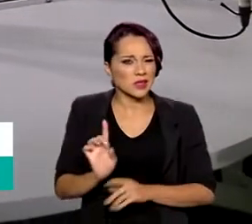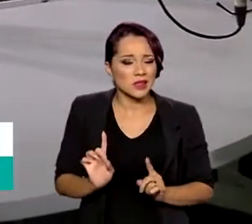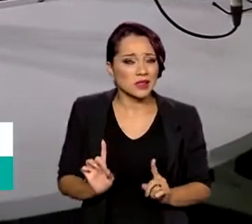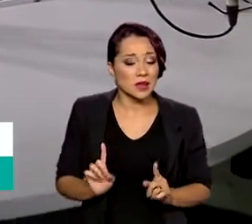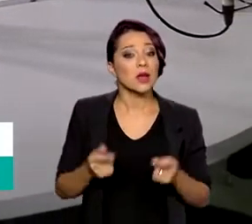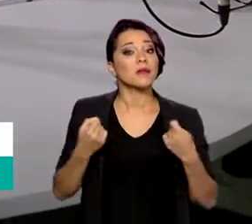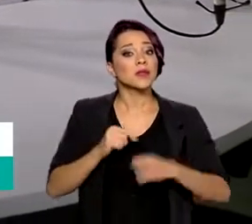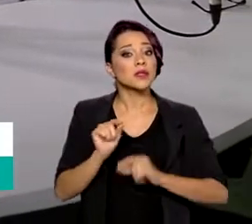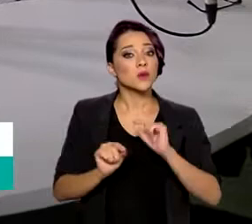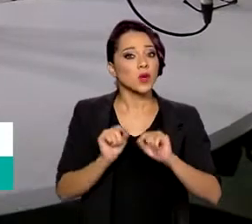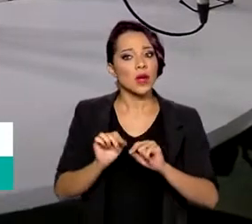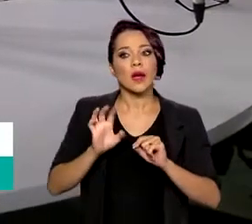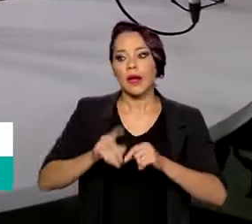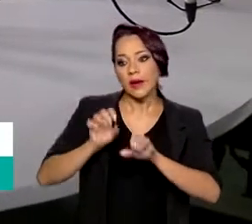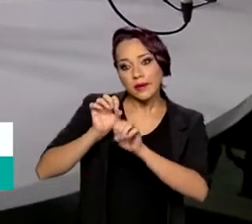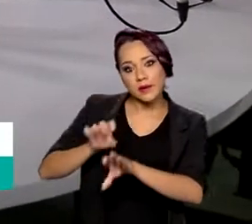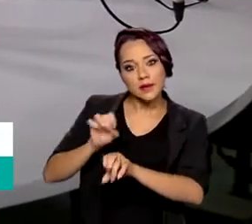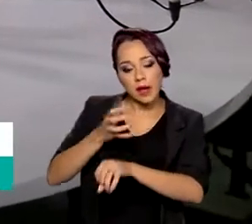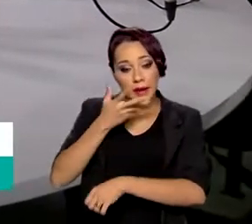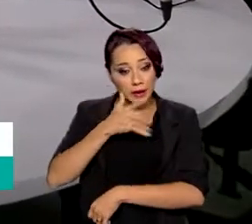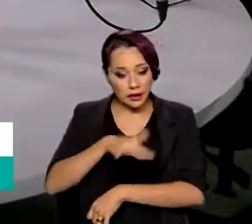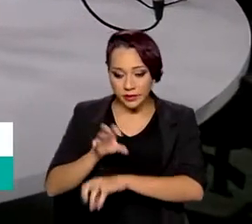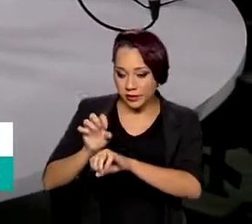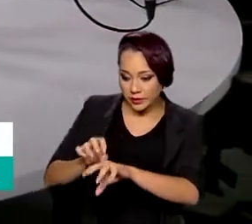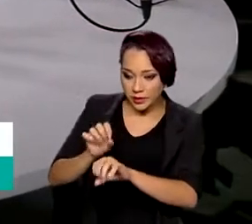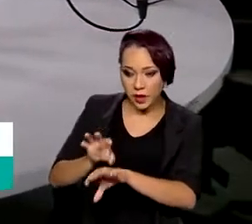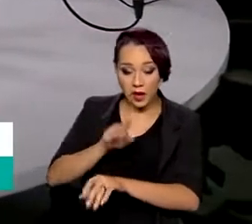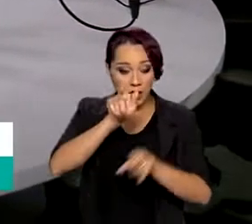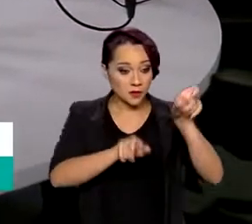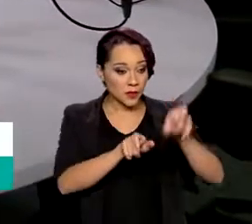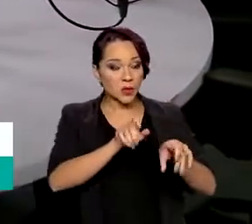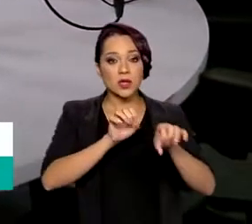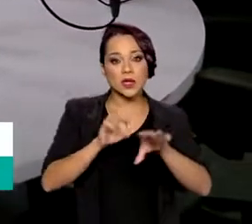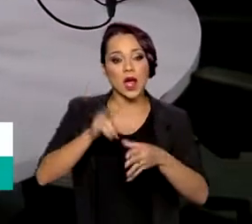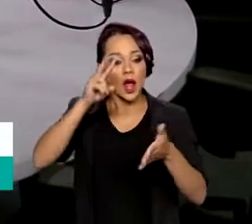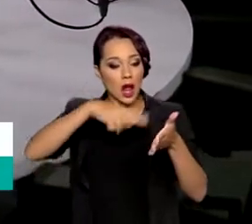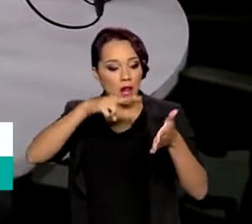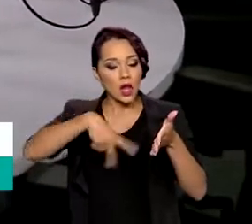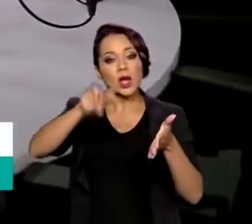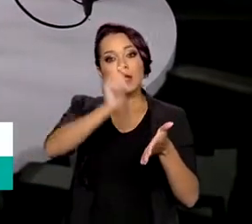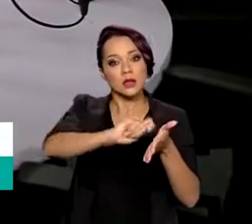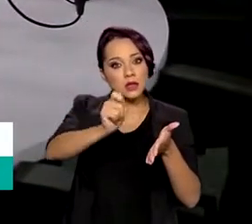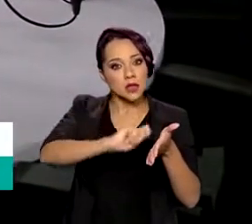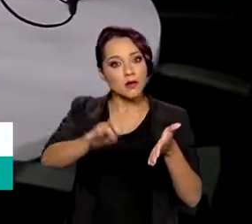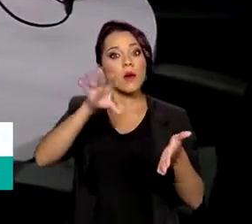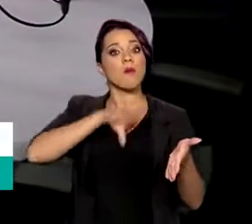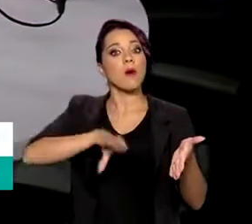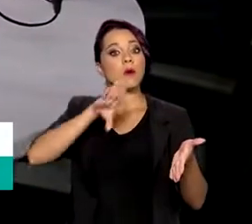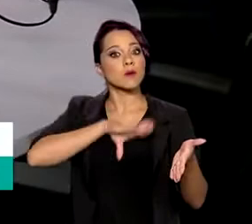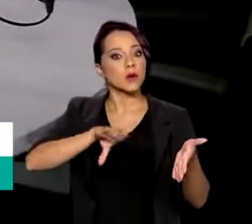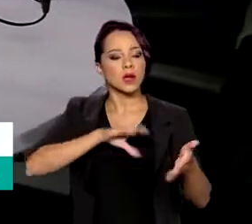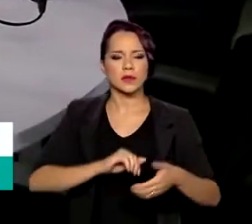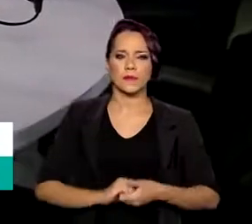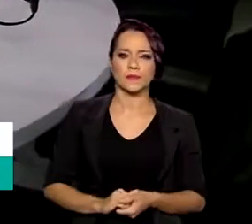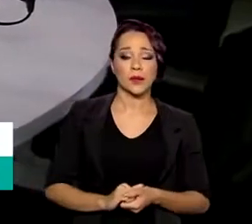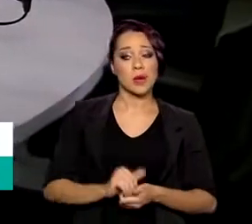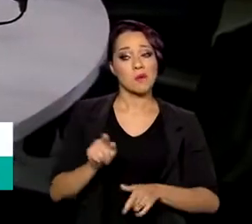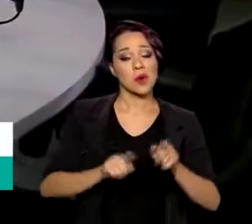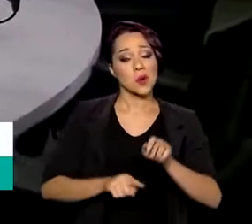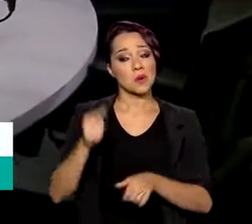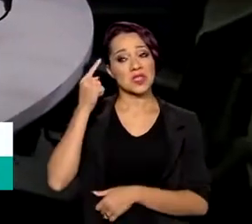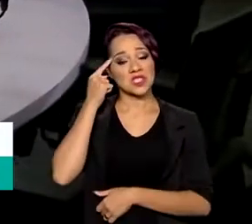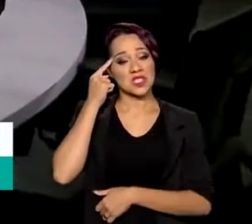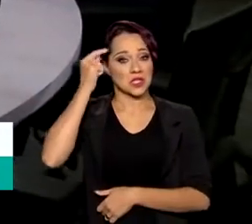gente precisa realmente ensinar as crianças e as pessoas a lerem e escrever a língua portuguesa. Por motivos